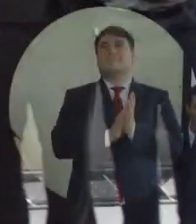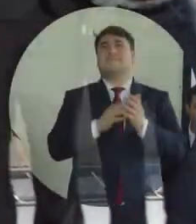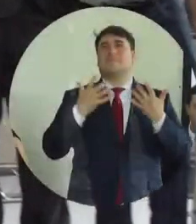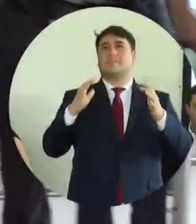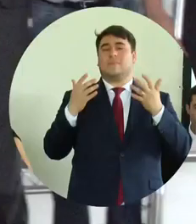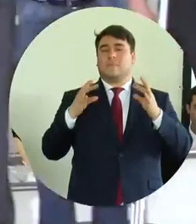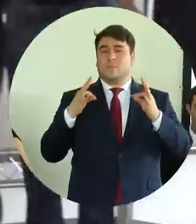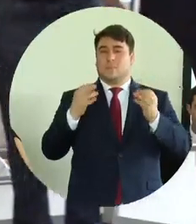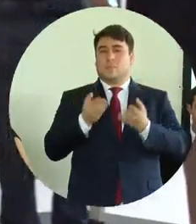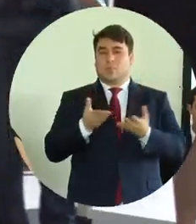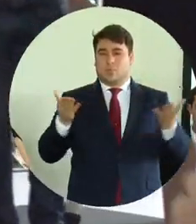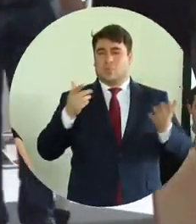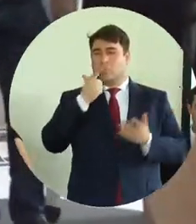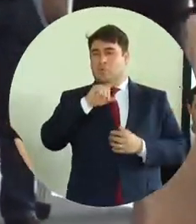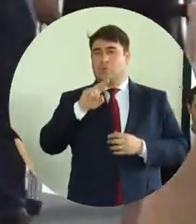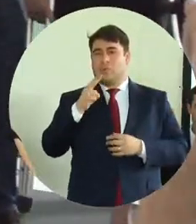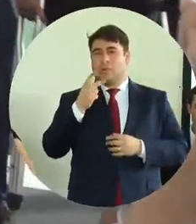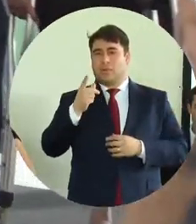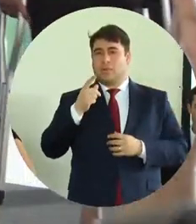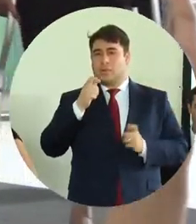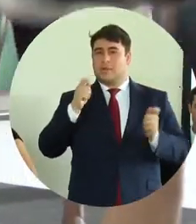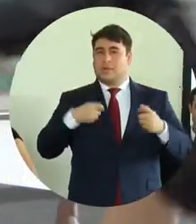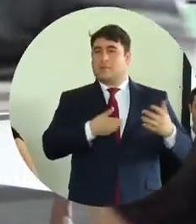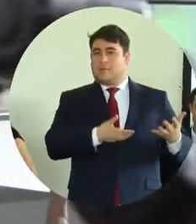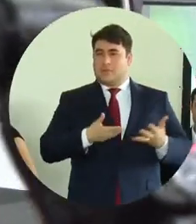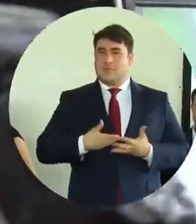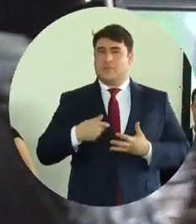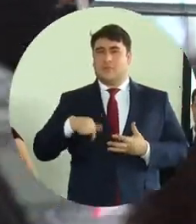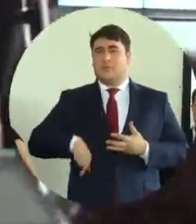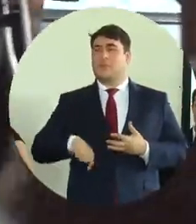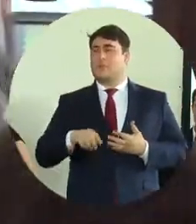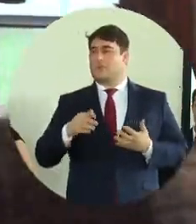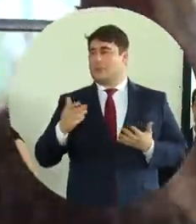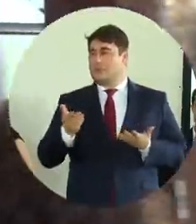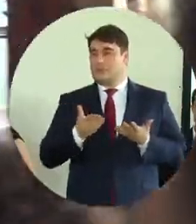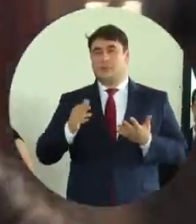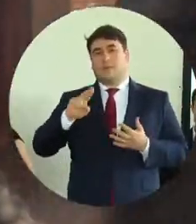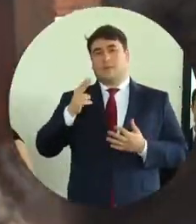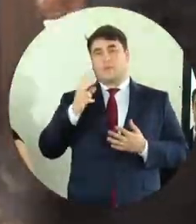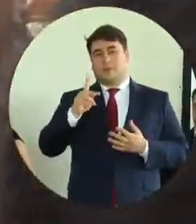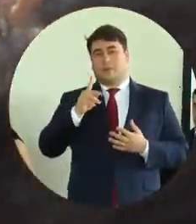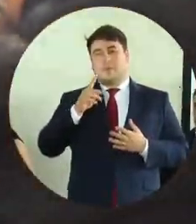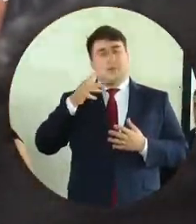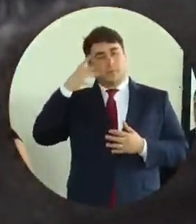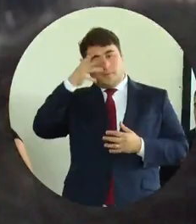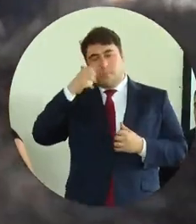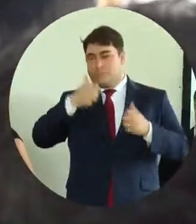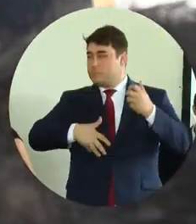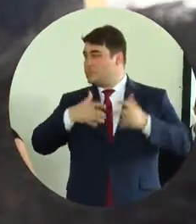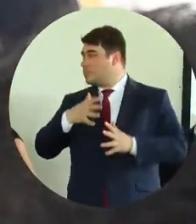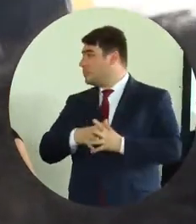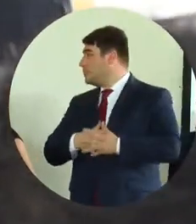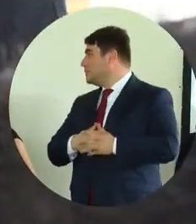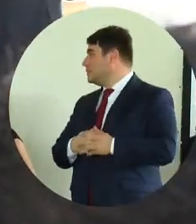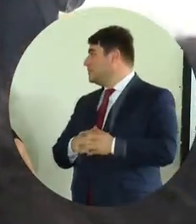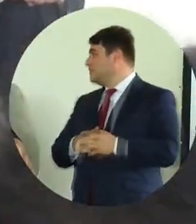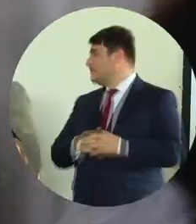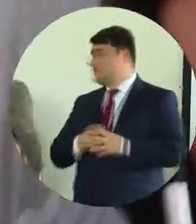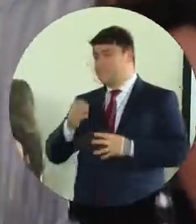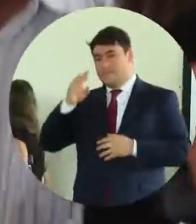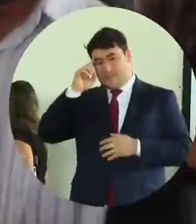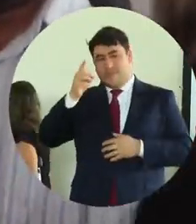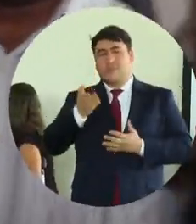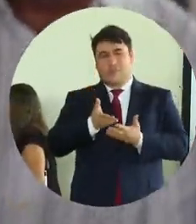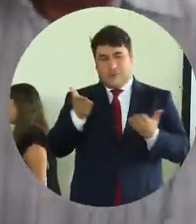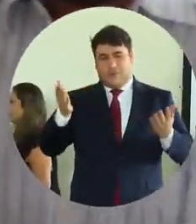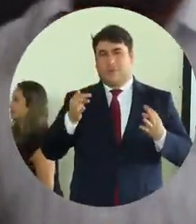Parabéns então à HP Enterprise e convidamos o representante da HP Enterprise a fazer uma breve saudação.